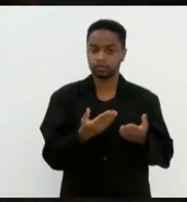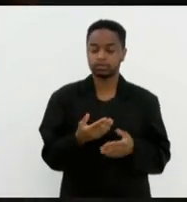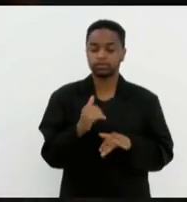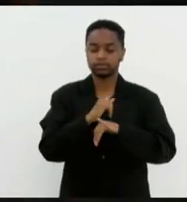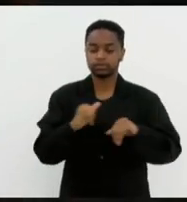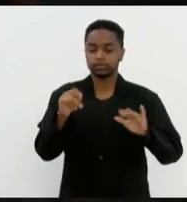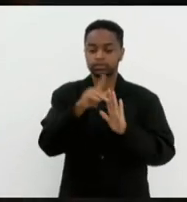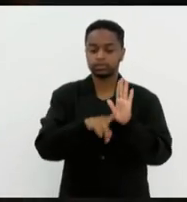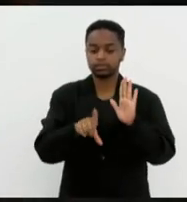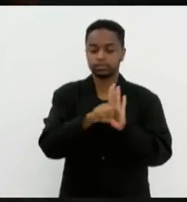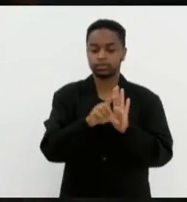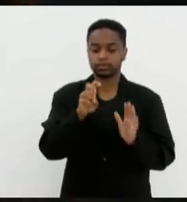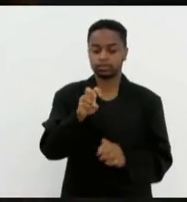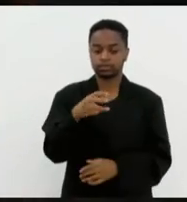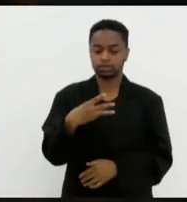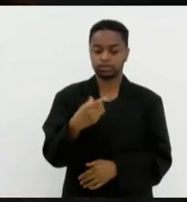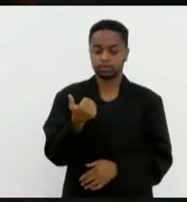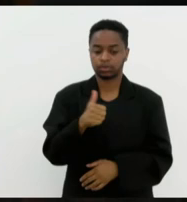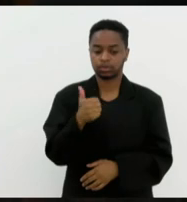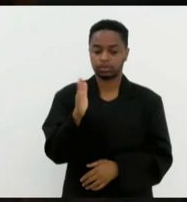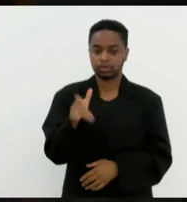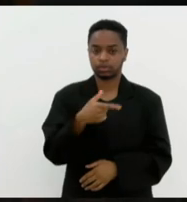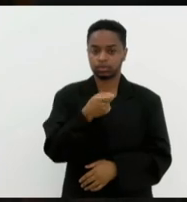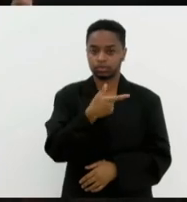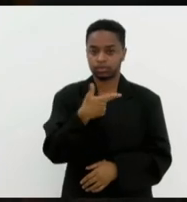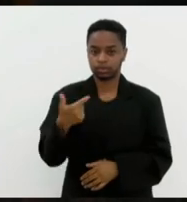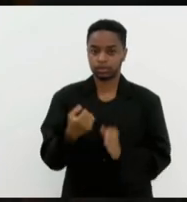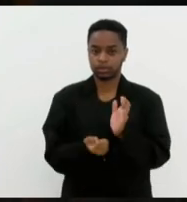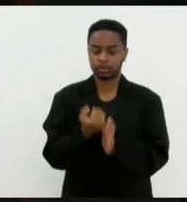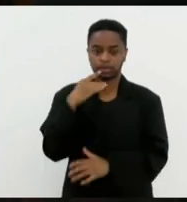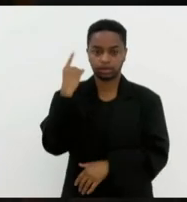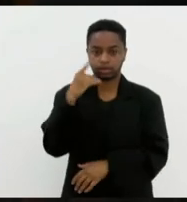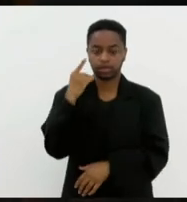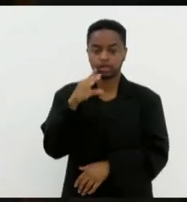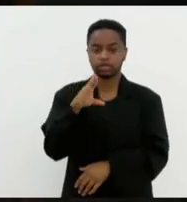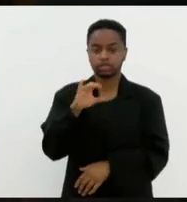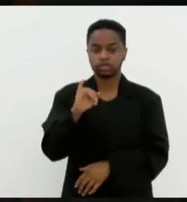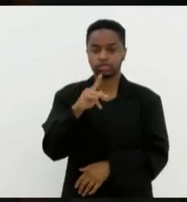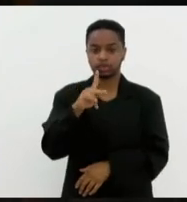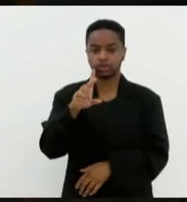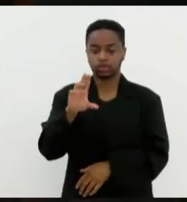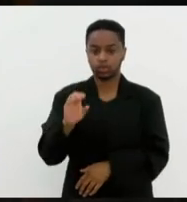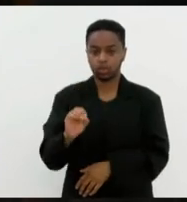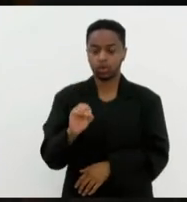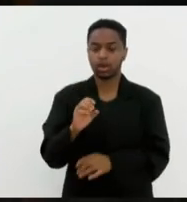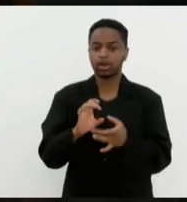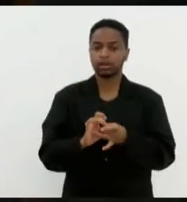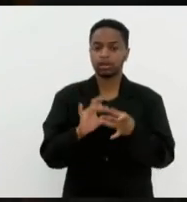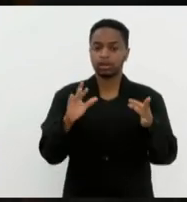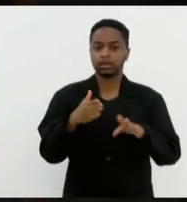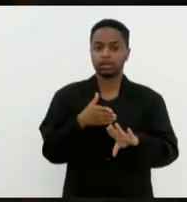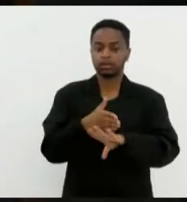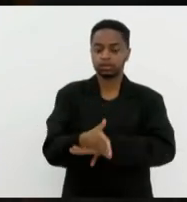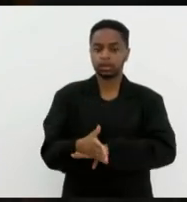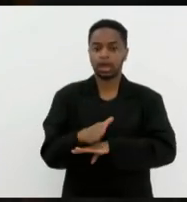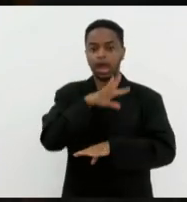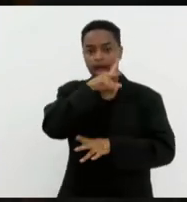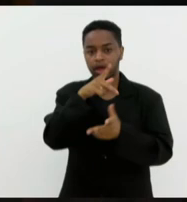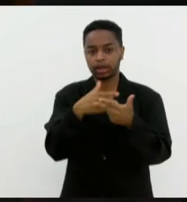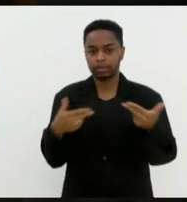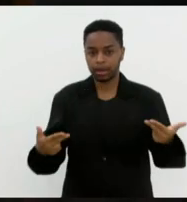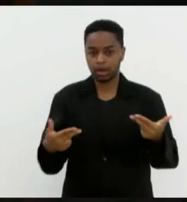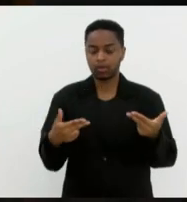número 5311, de 22, de autoria do deputado Chico Machado, que autoriza o ingresso de animais domésticos,